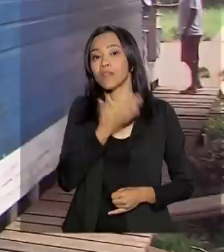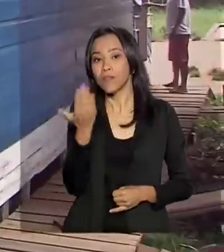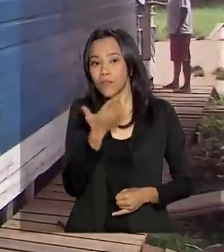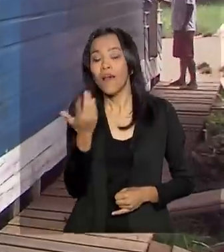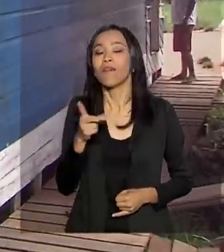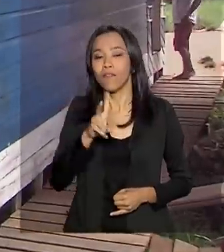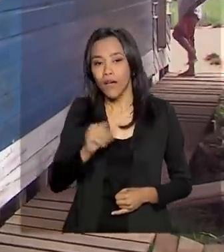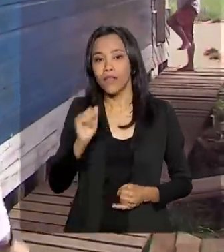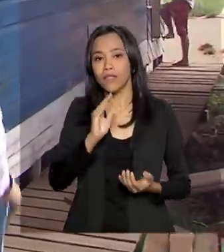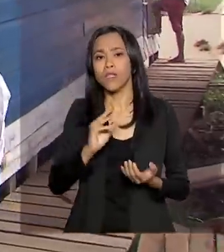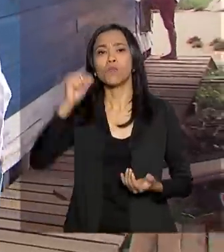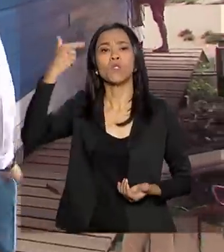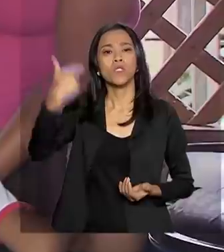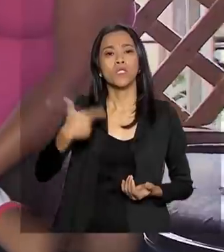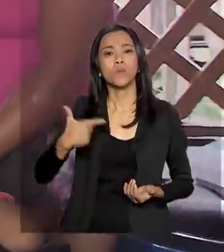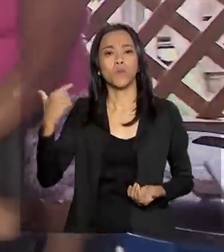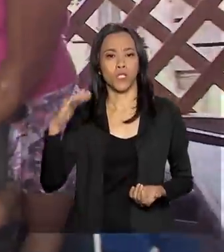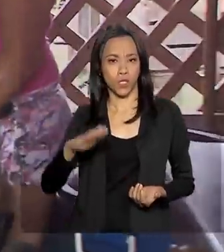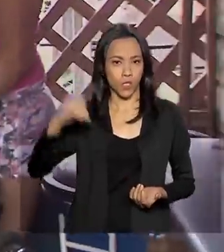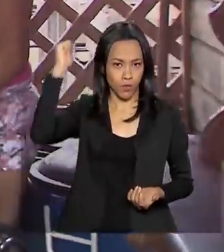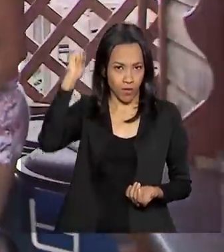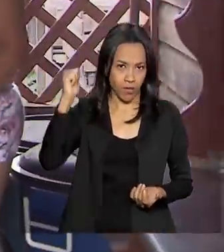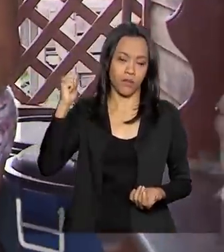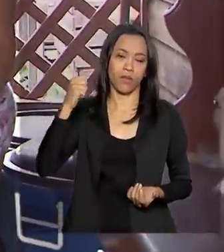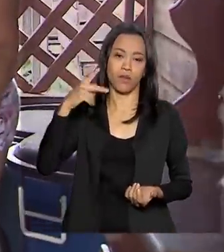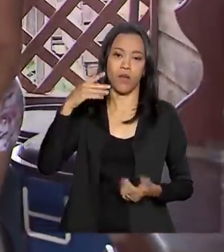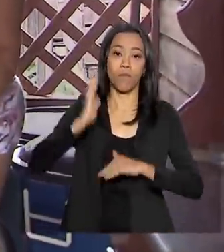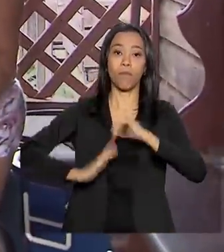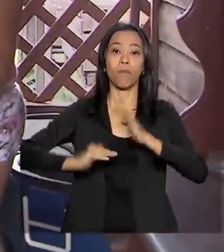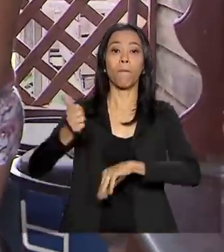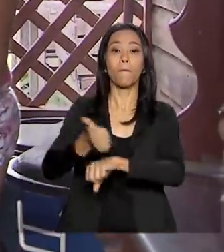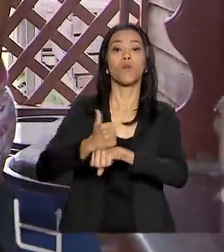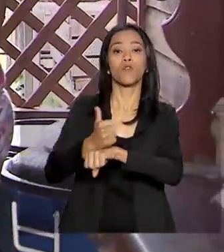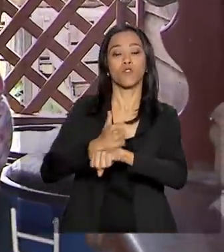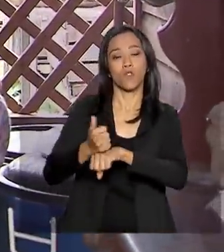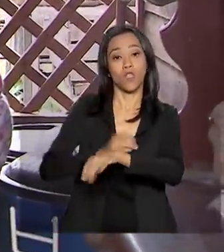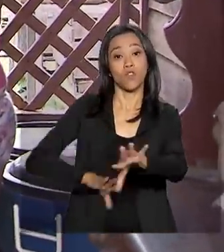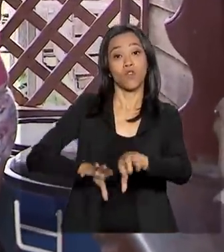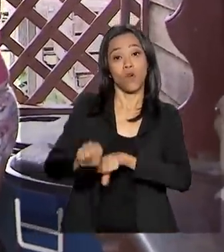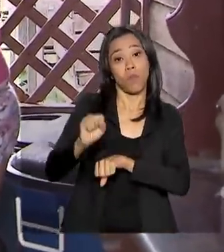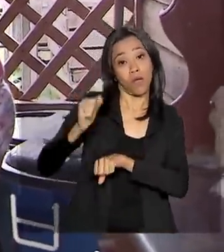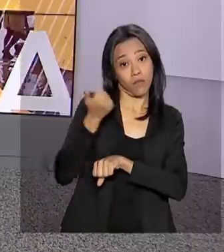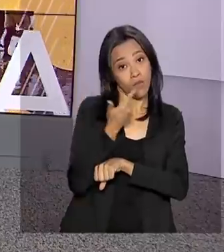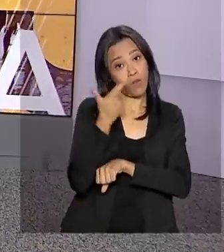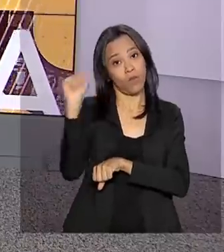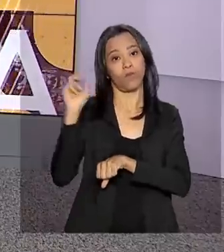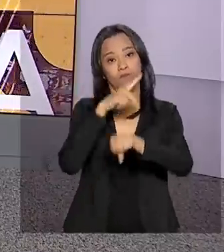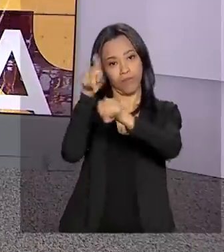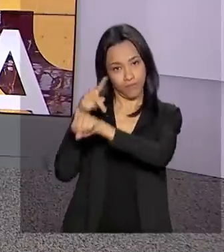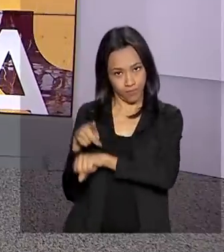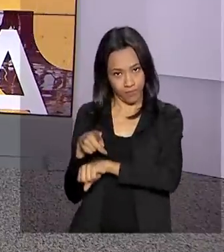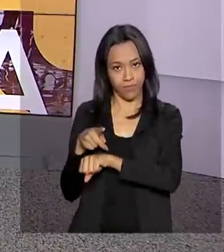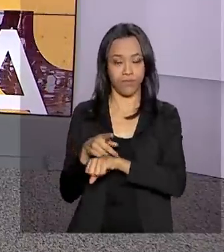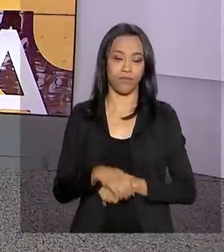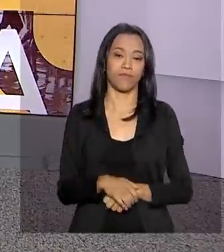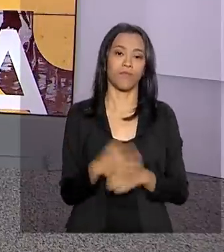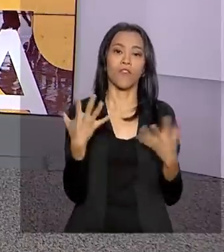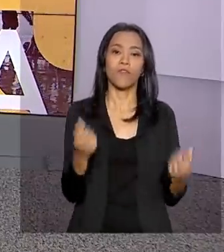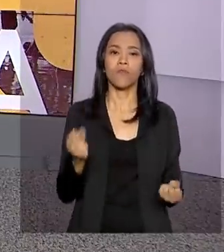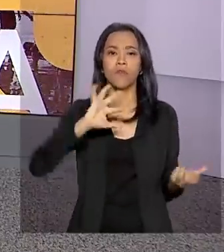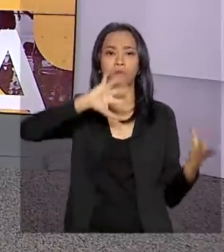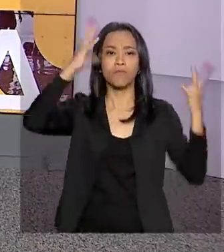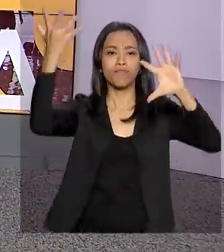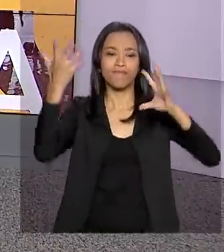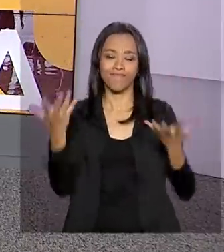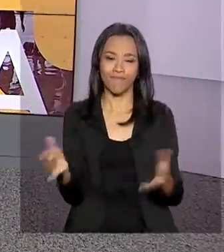em um segundo chamamento à profissionais brasileiros formados em outro país é hora de saber como fica o tempo